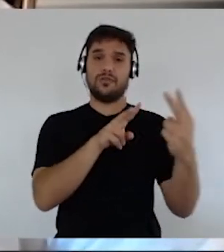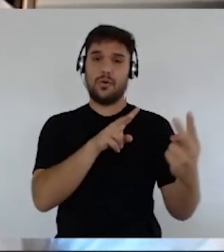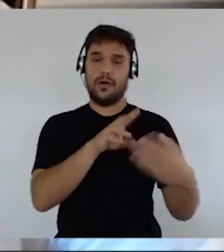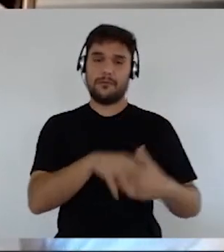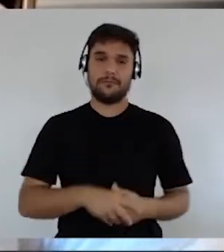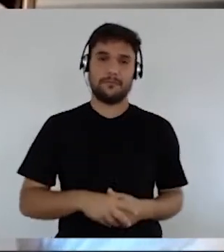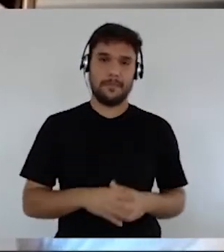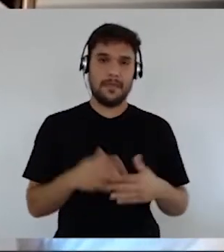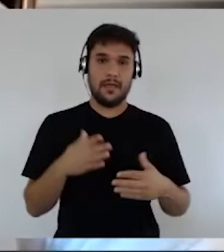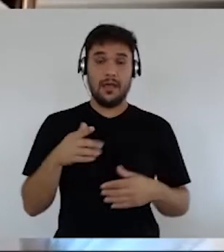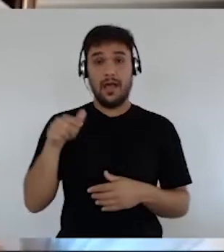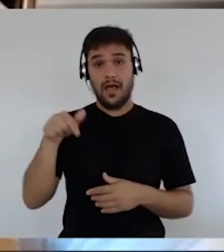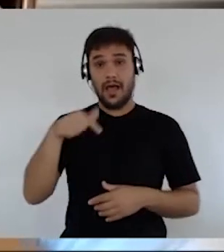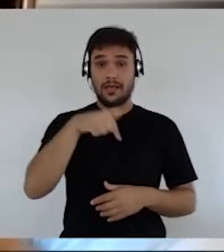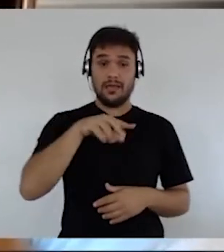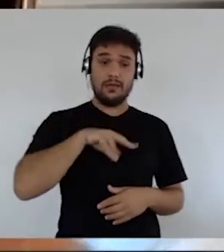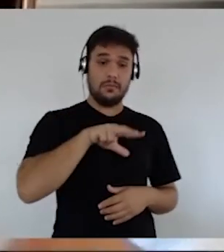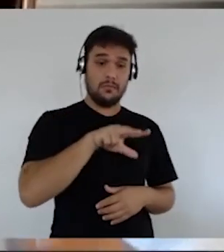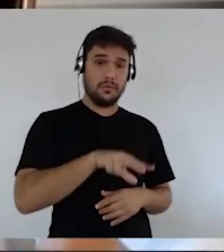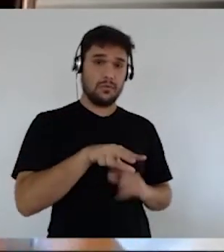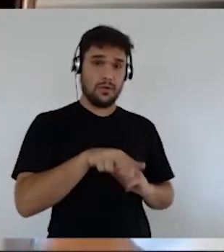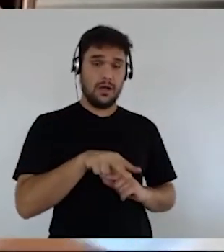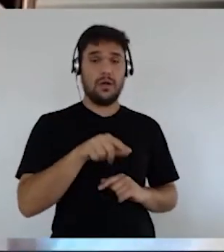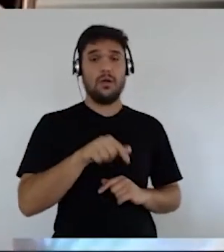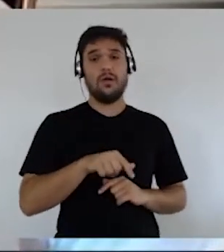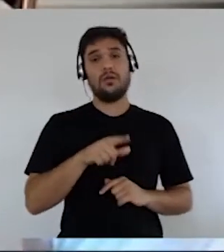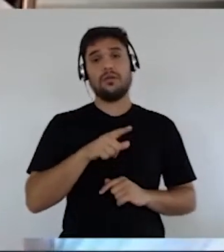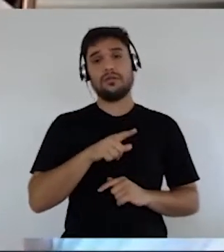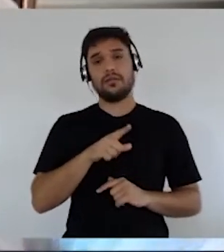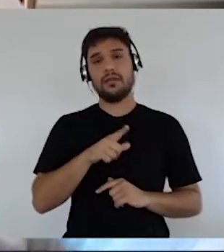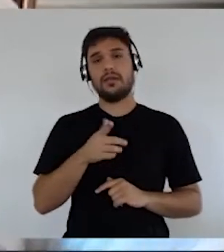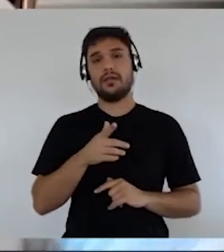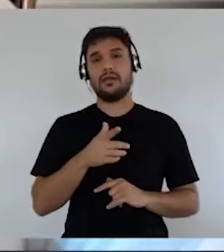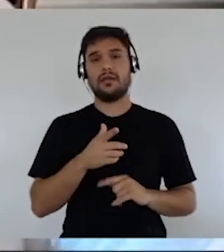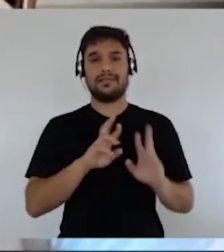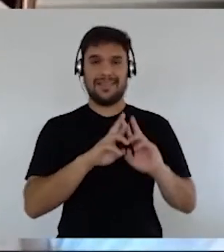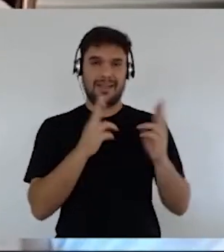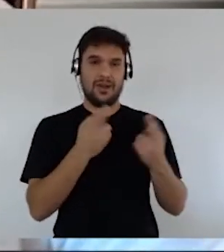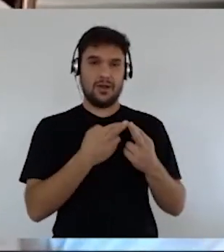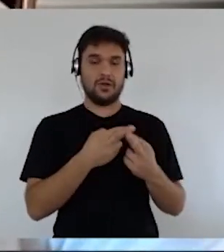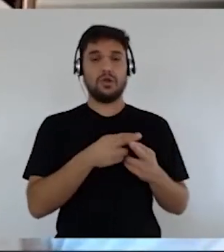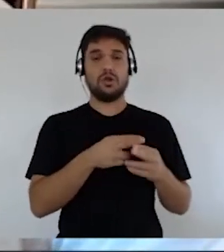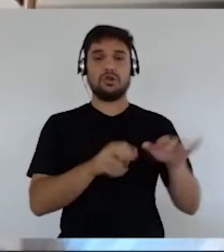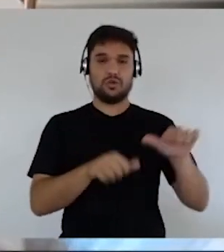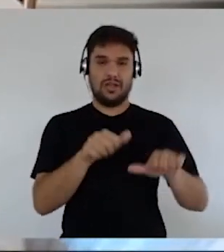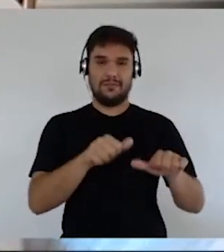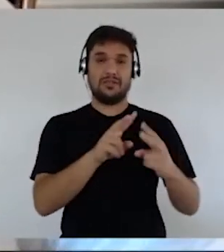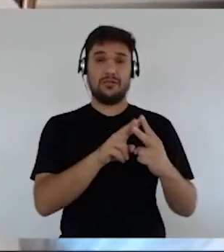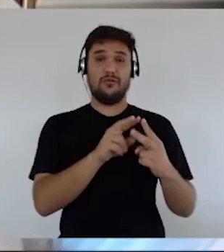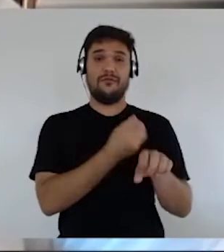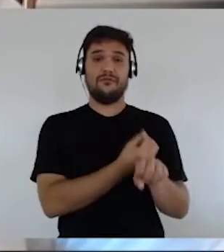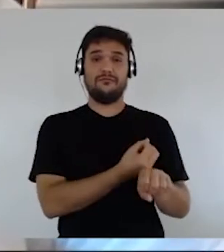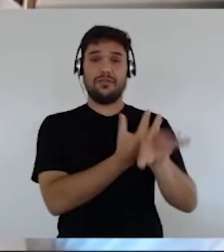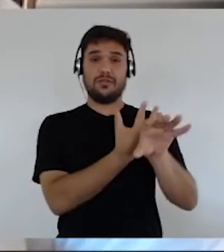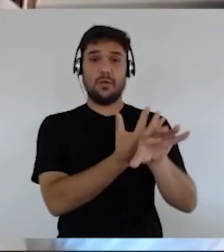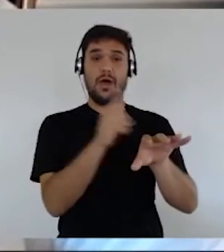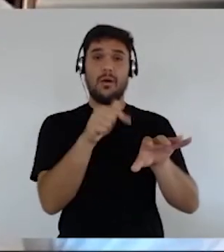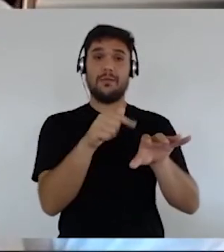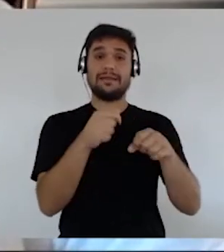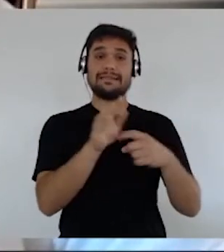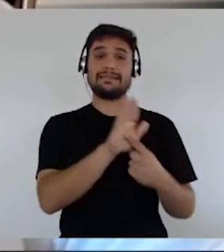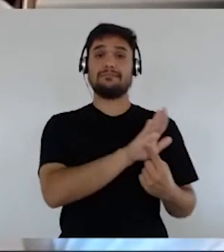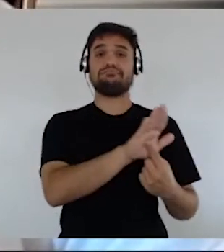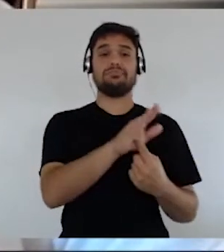virtuais. Em Portugal, neste ainda falando da audiência de julgamento virtual, a questão da publicidade.